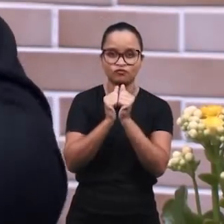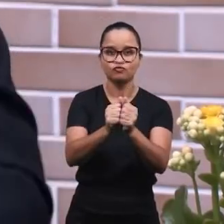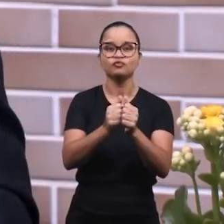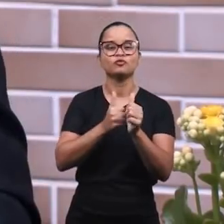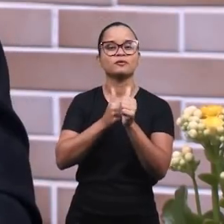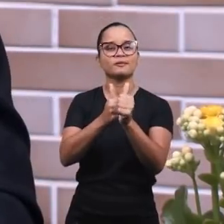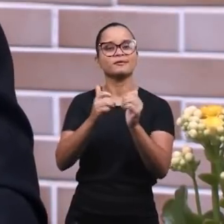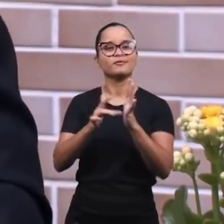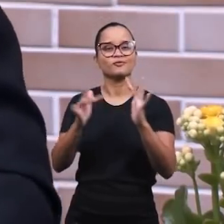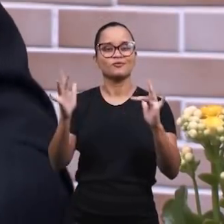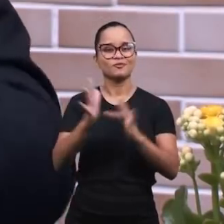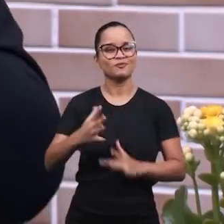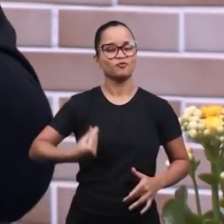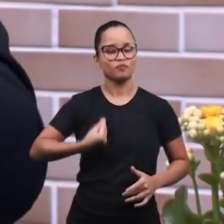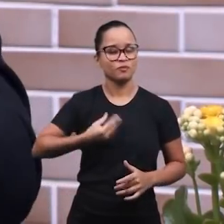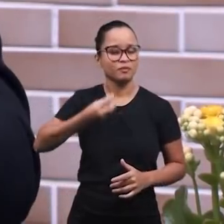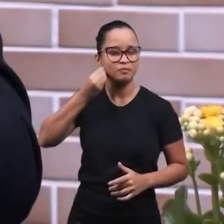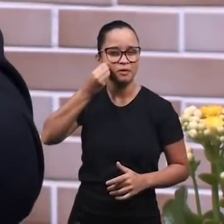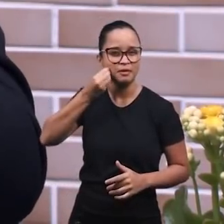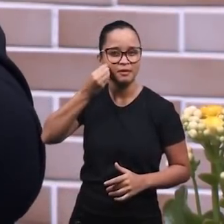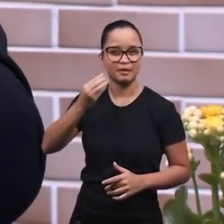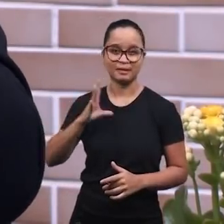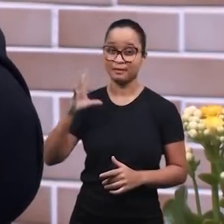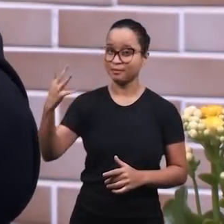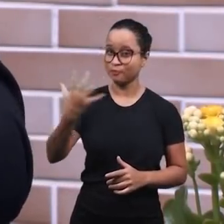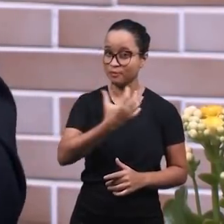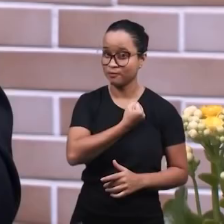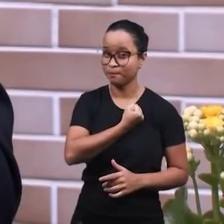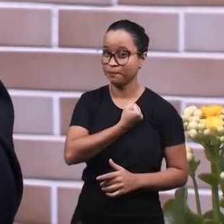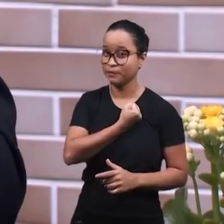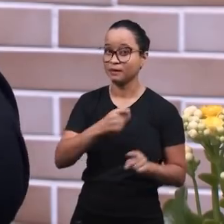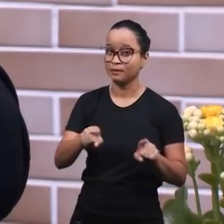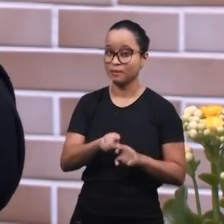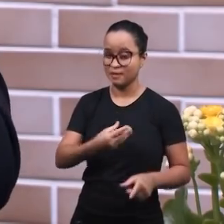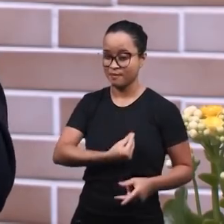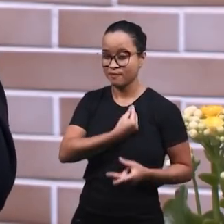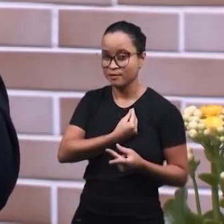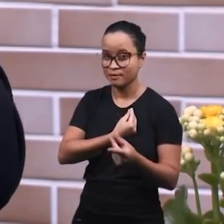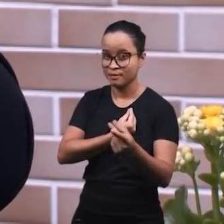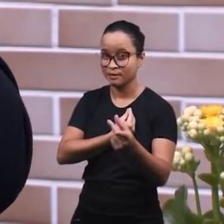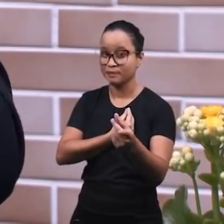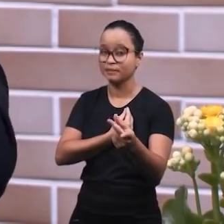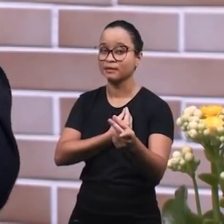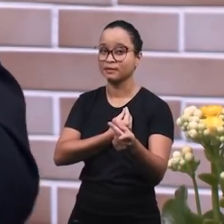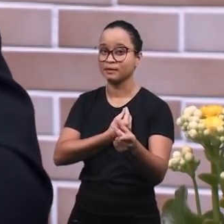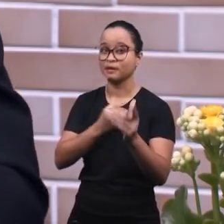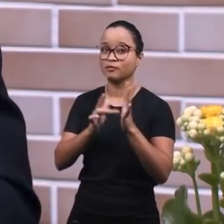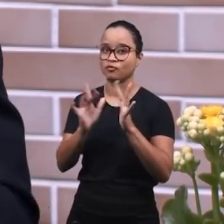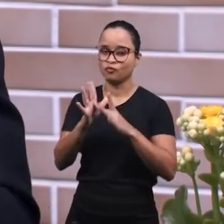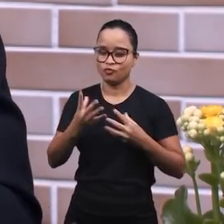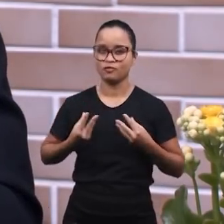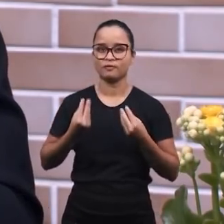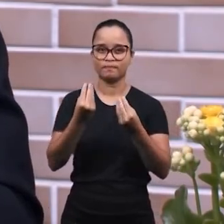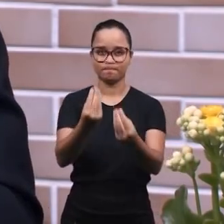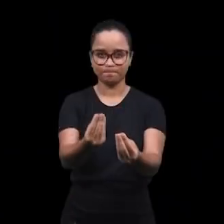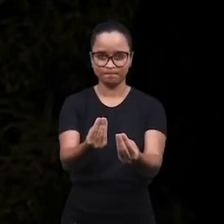seguir após Jesus e de viver com Ele a experiência da salvação e da vida eterna que Ele te